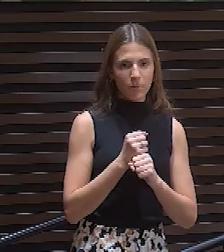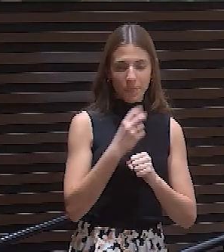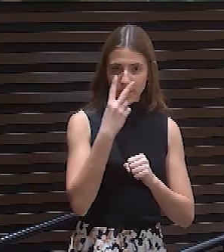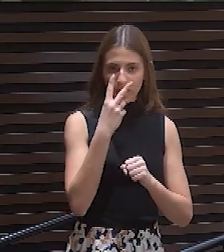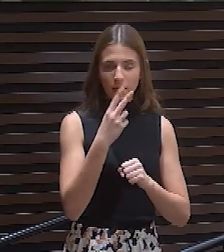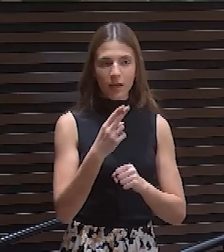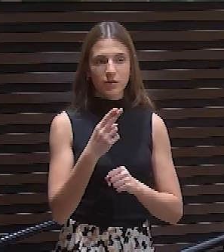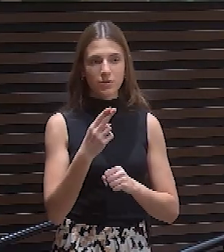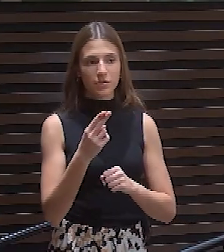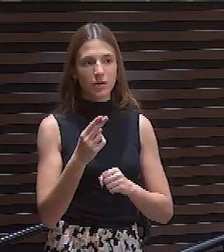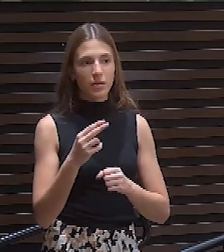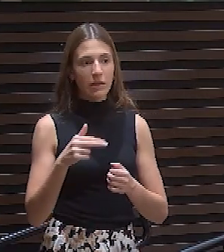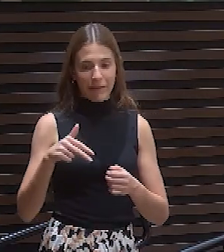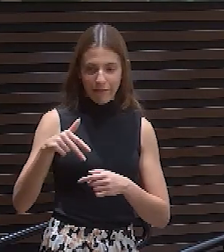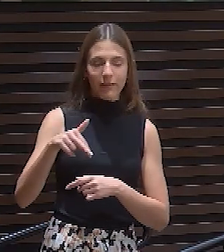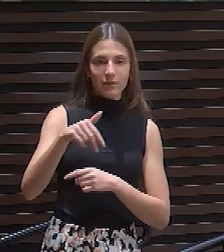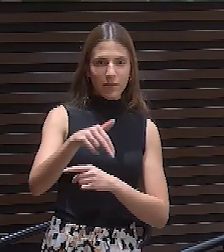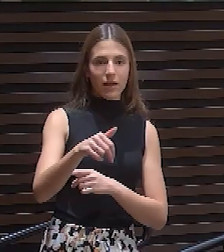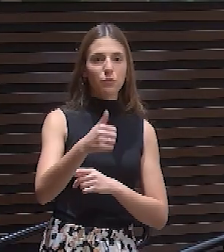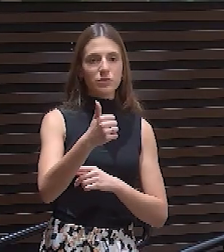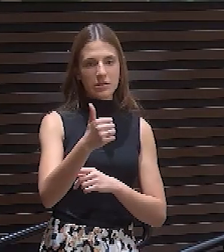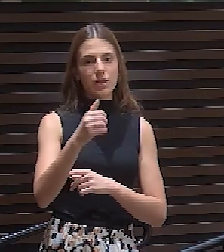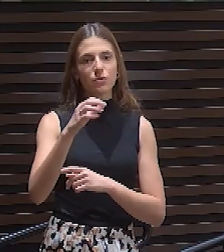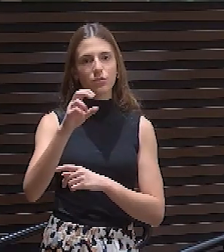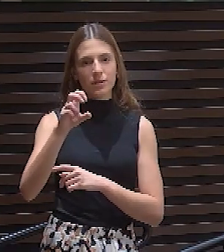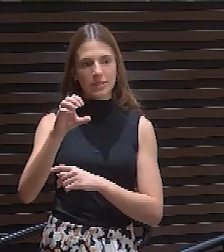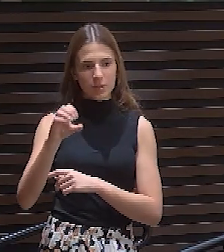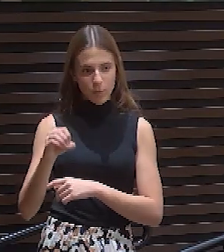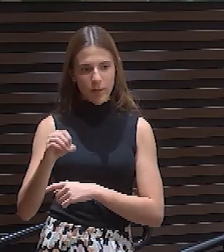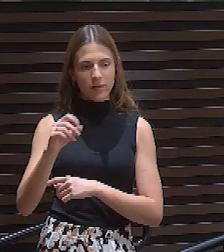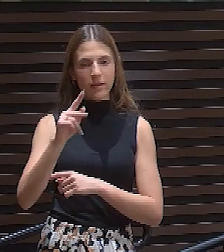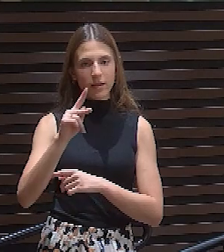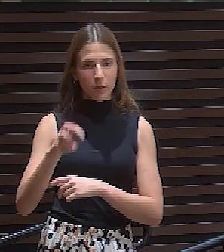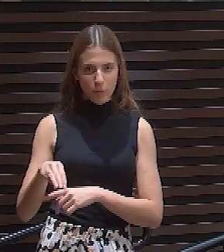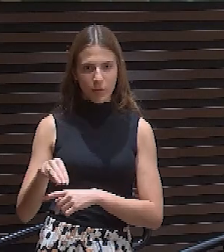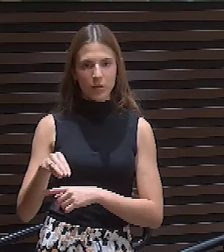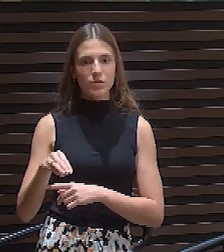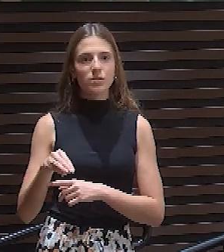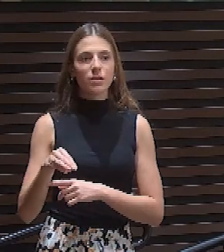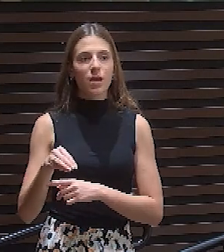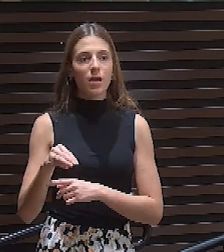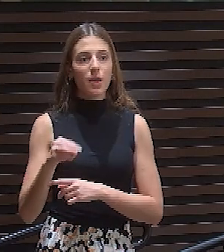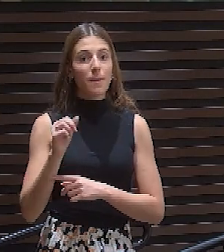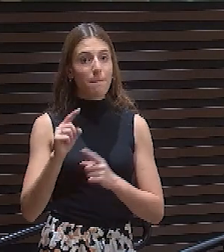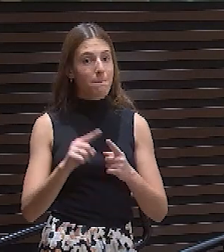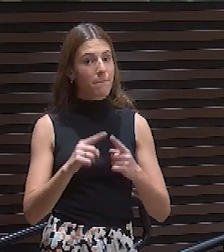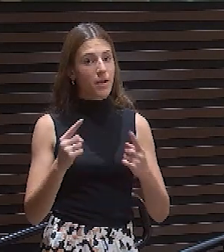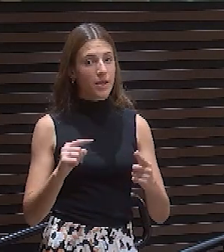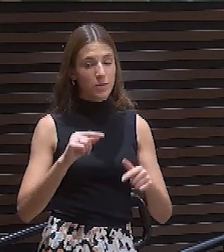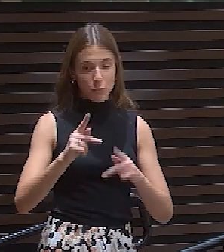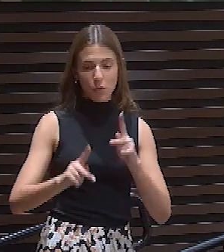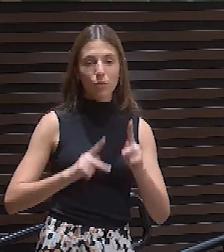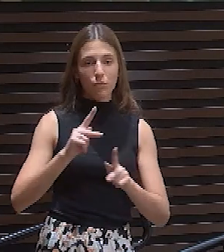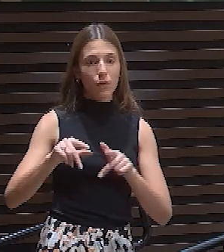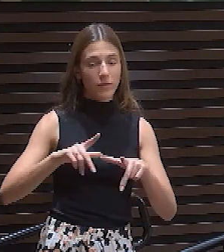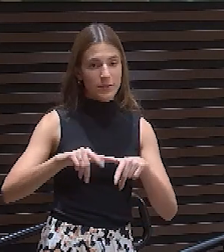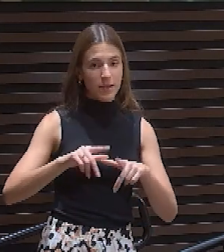150 quilômetros. E eles ficaram imobilizados.